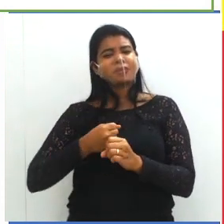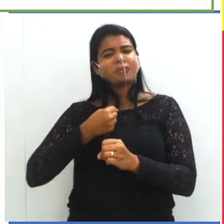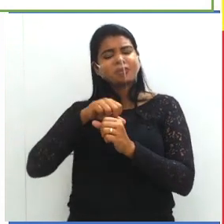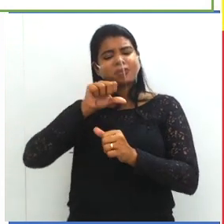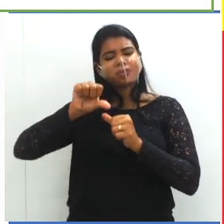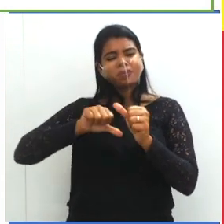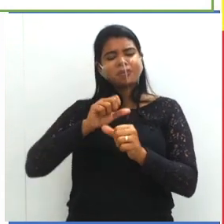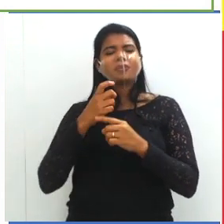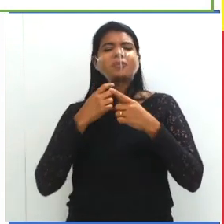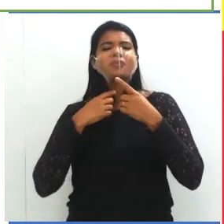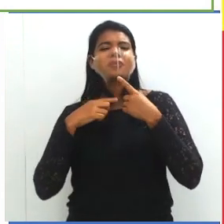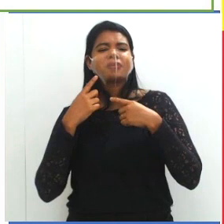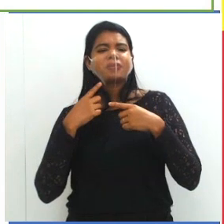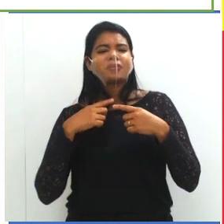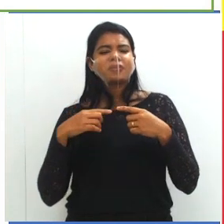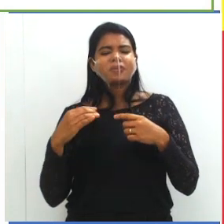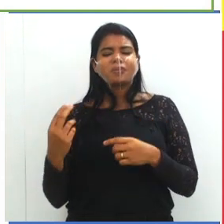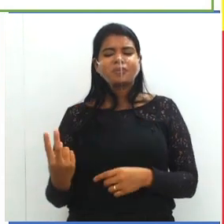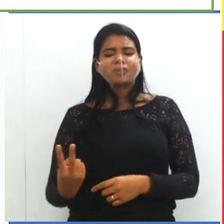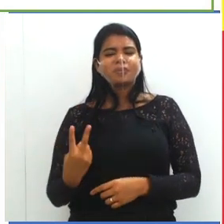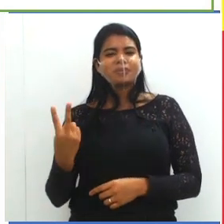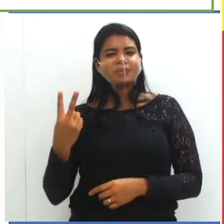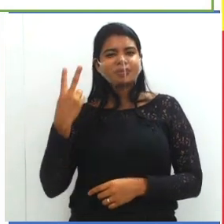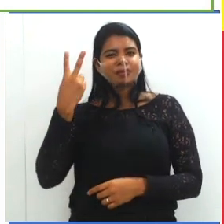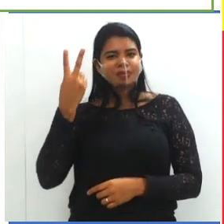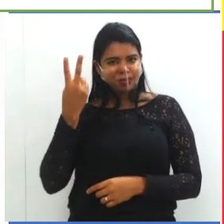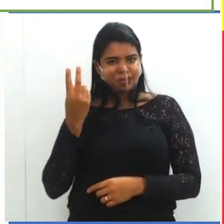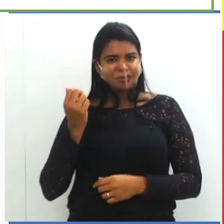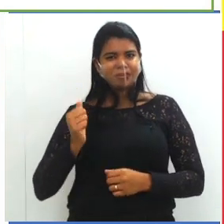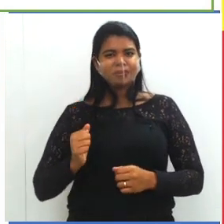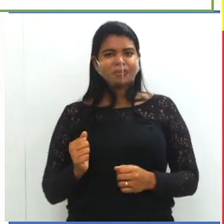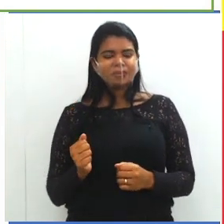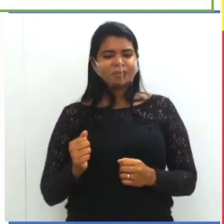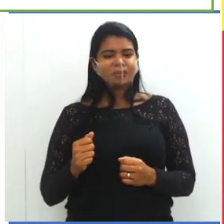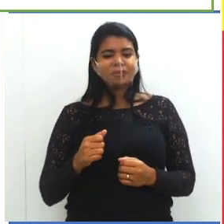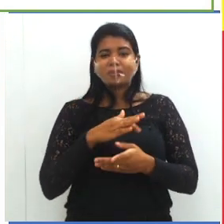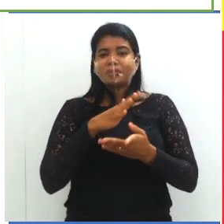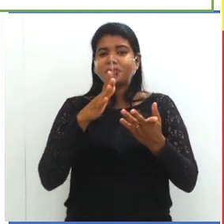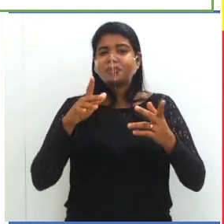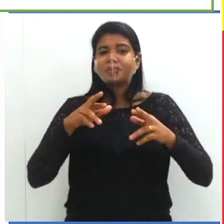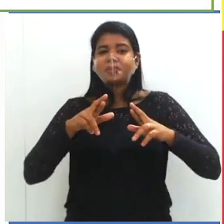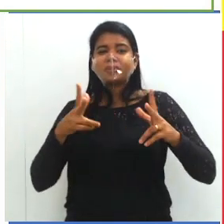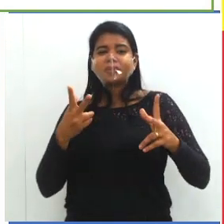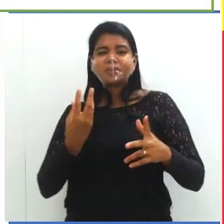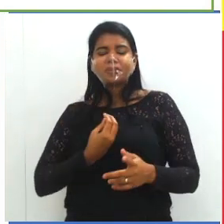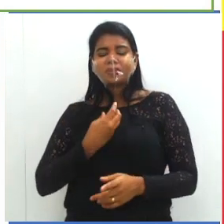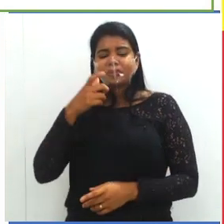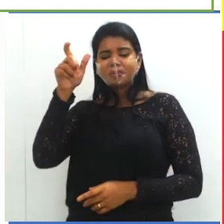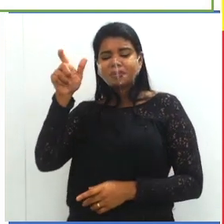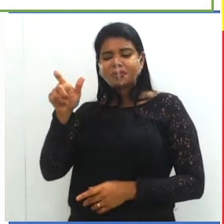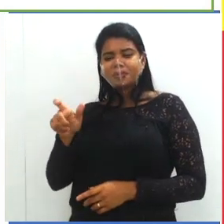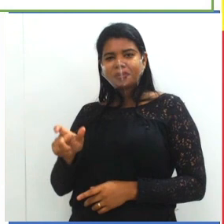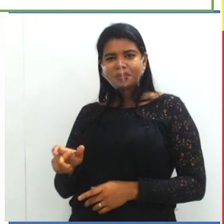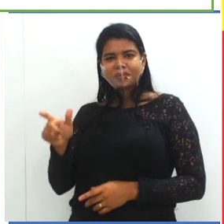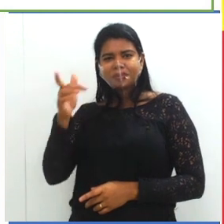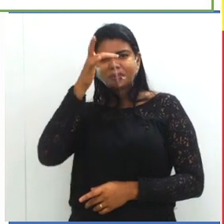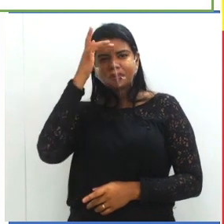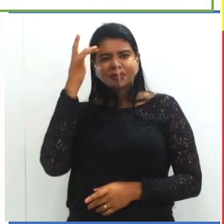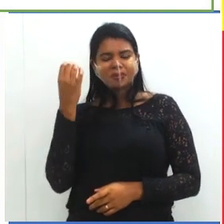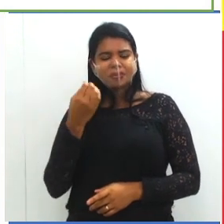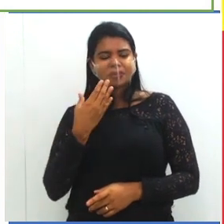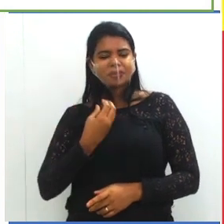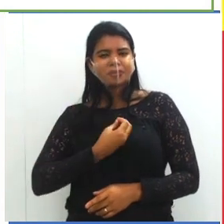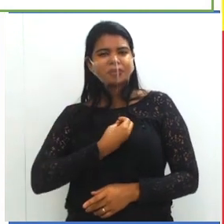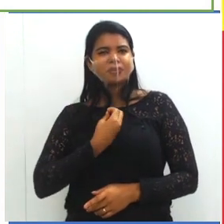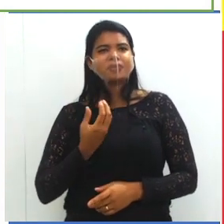da mudança desejada e a valorização da multiplicidade de formas de vida e concepção da